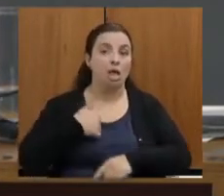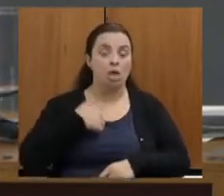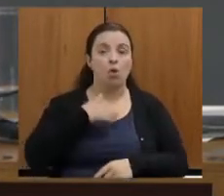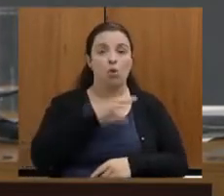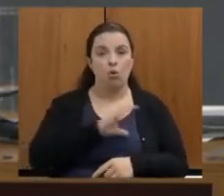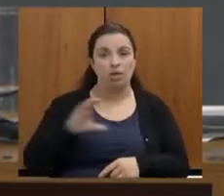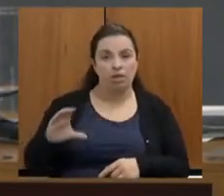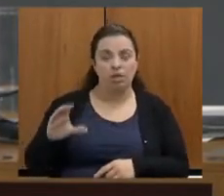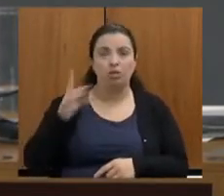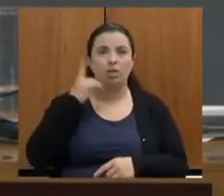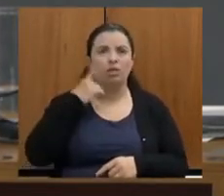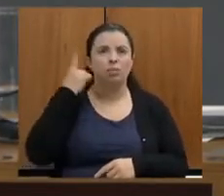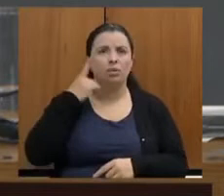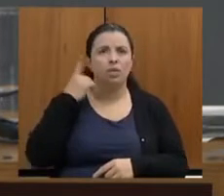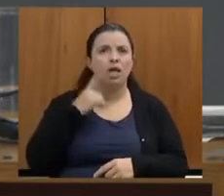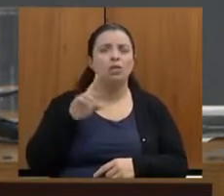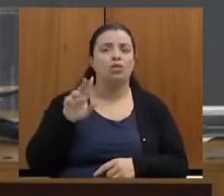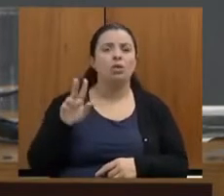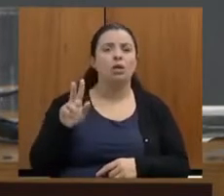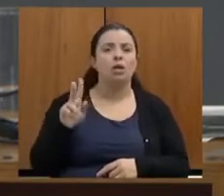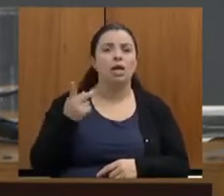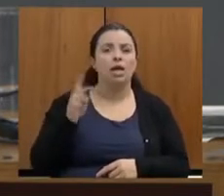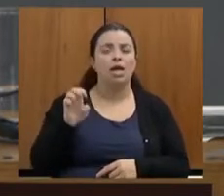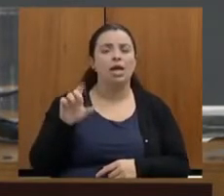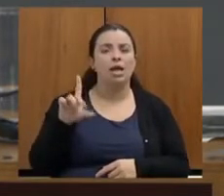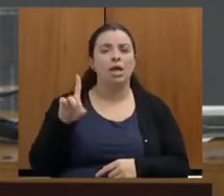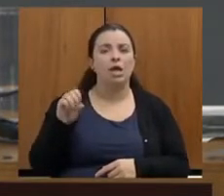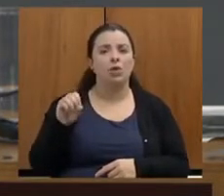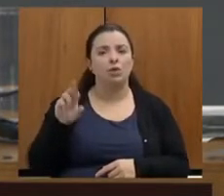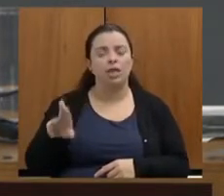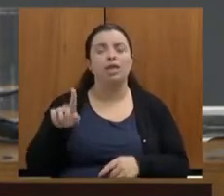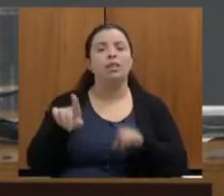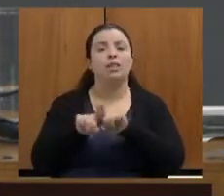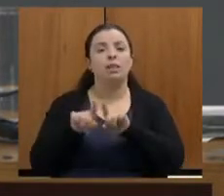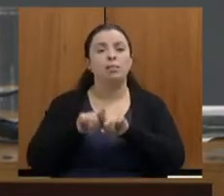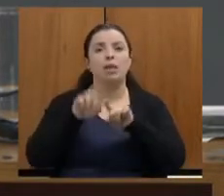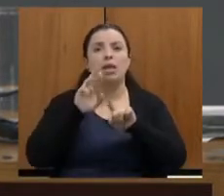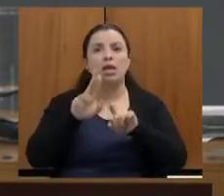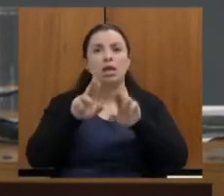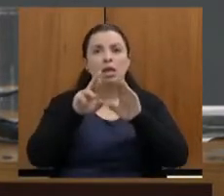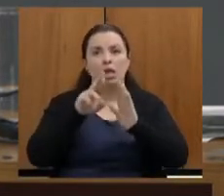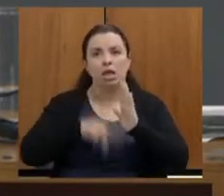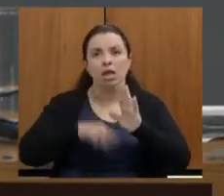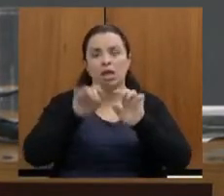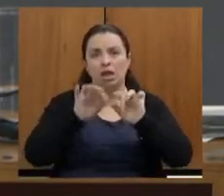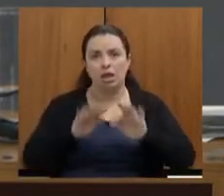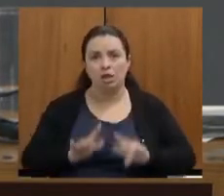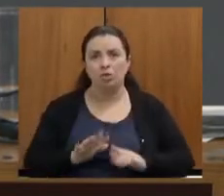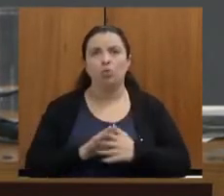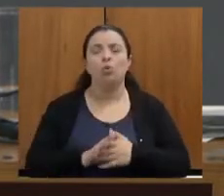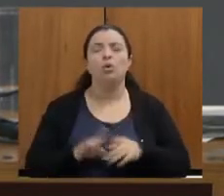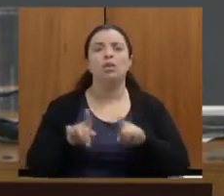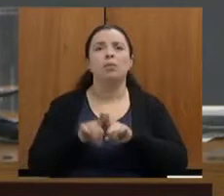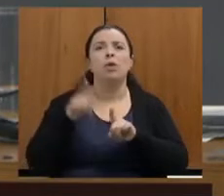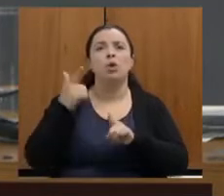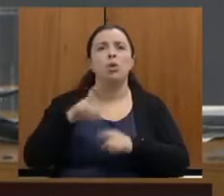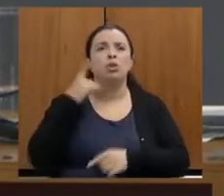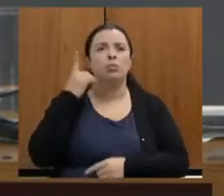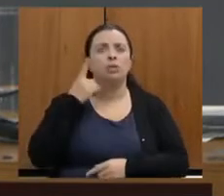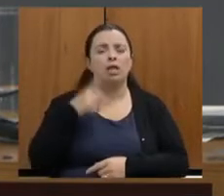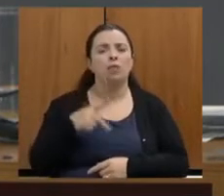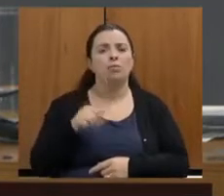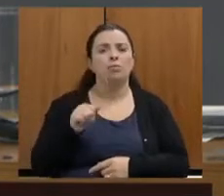Deputado Helder Salomão foi o relator mas participou ainda depois o Padre João Deputado Ivair Ivair